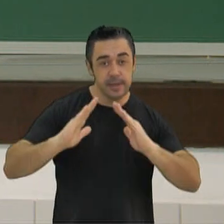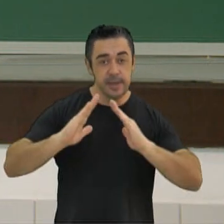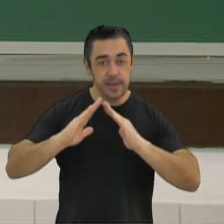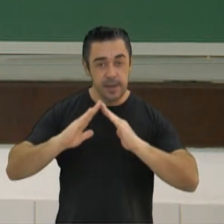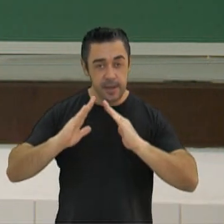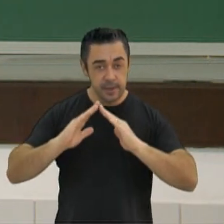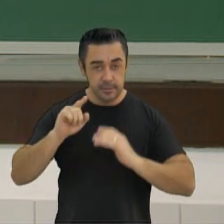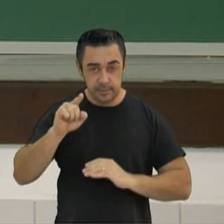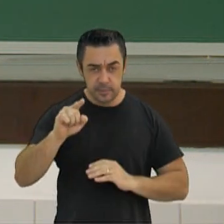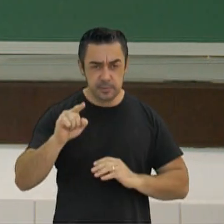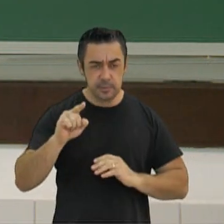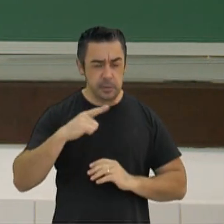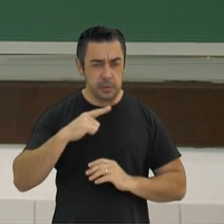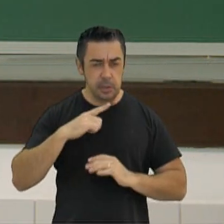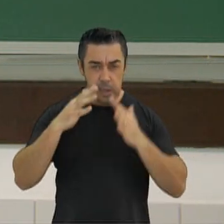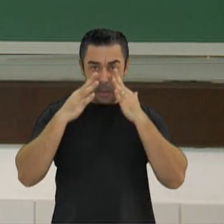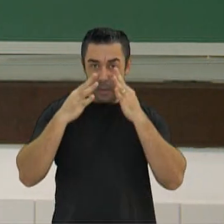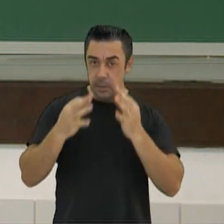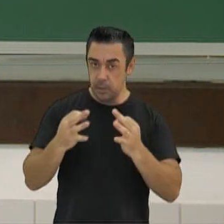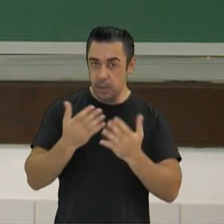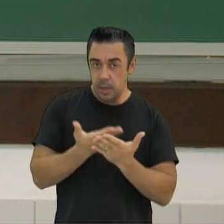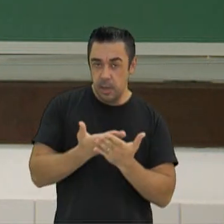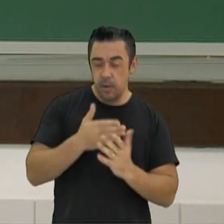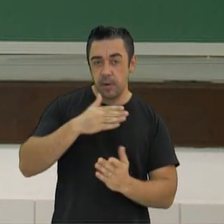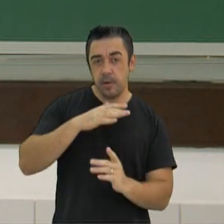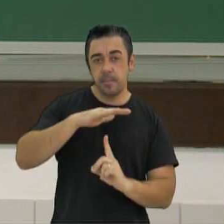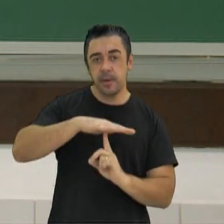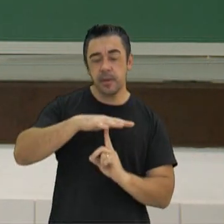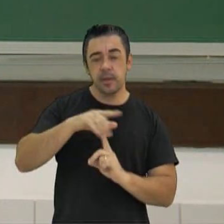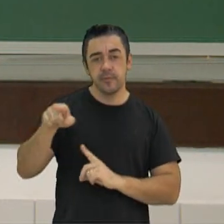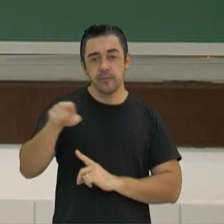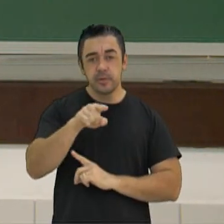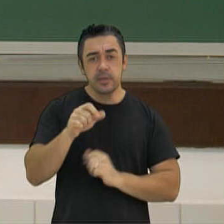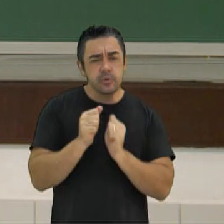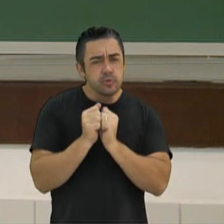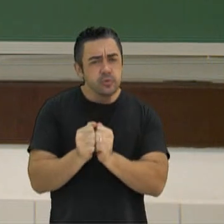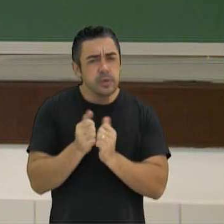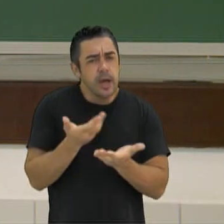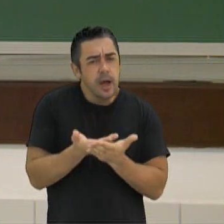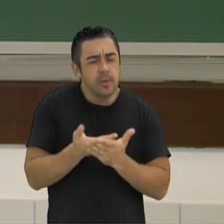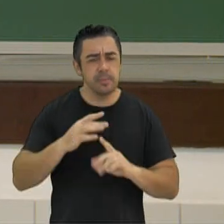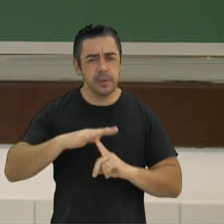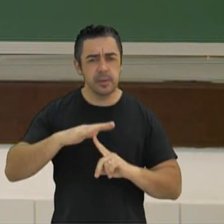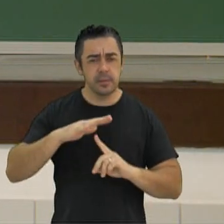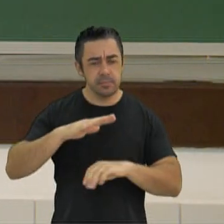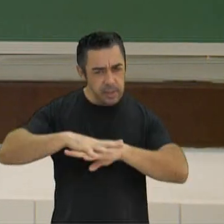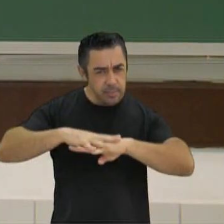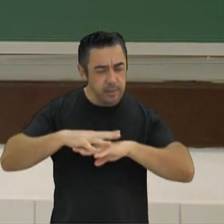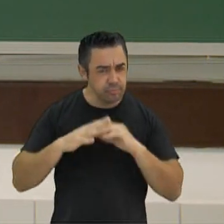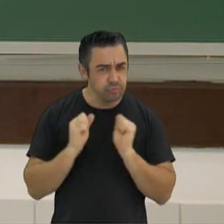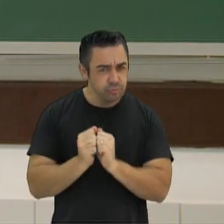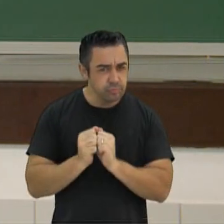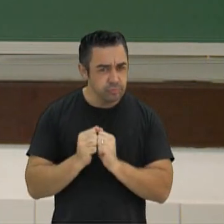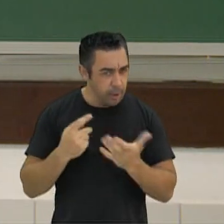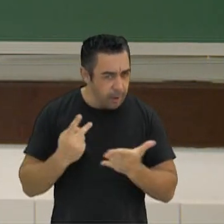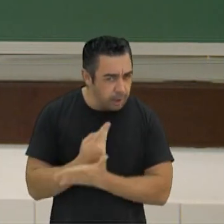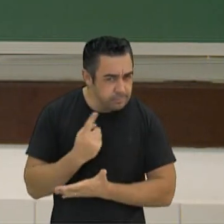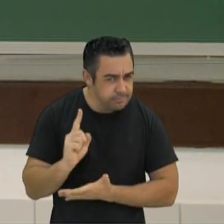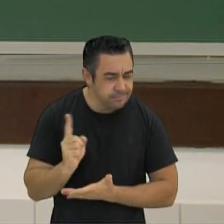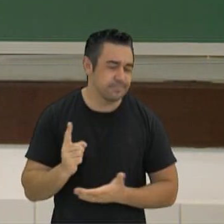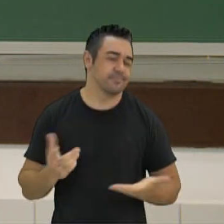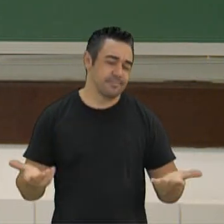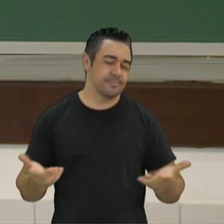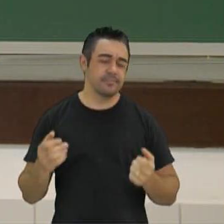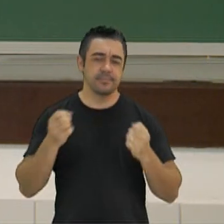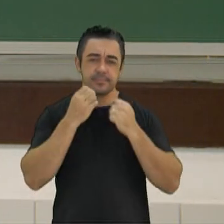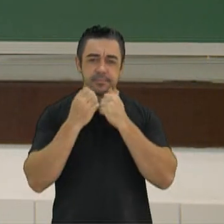casa que estão ligadinhos no Aula Paraná e acompanhando todas as aulas de matemática e todas as outras. Tô enganada? Tô errada? Não, né?